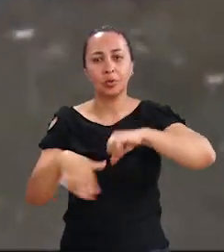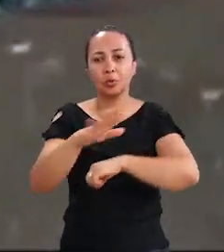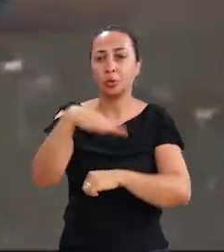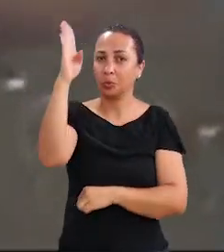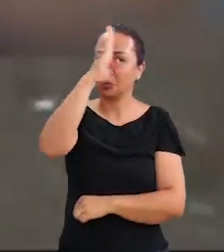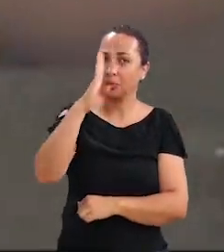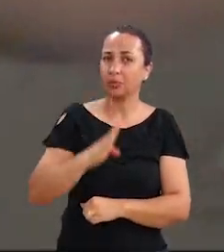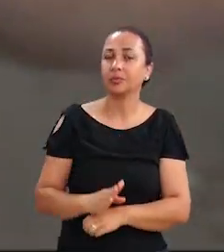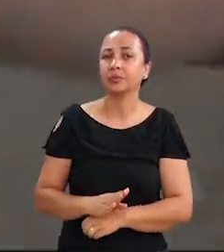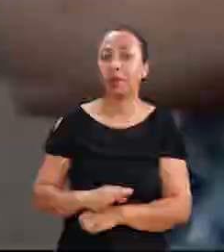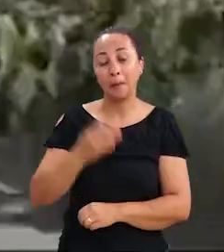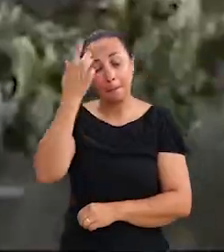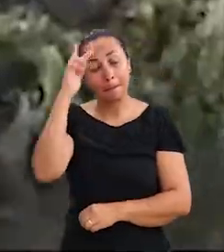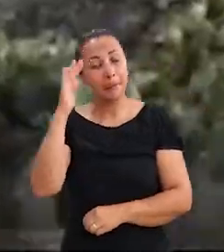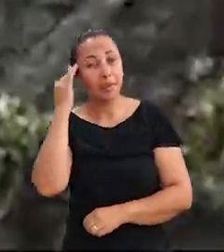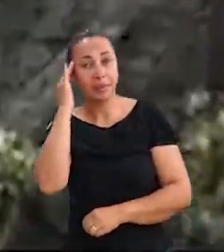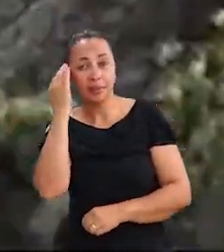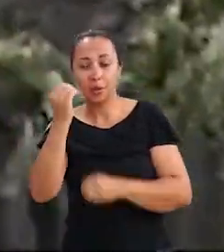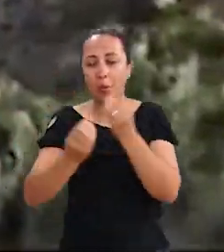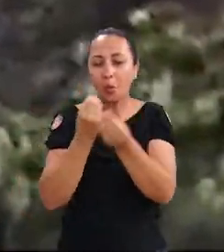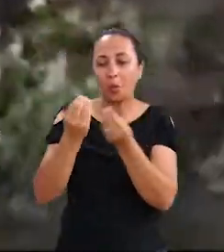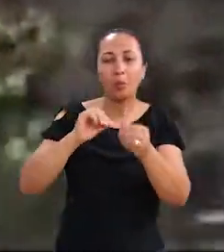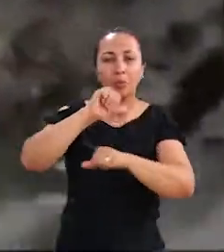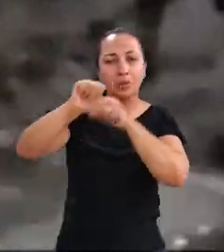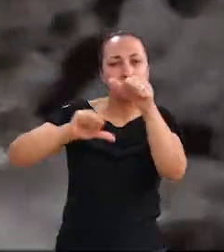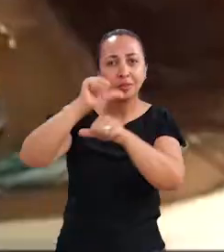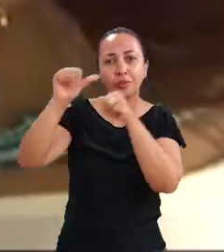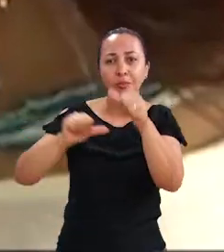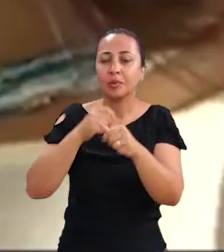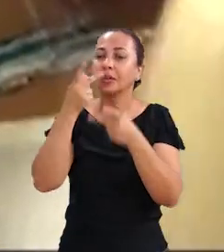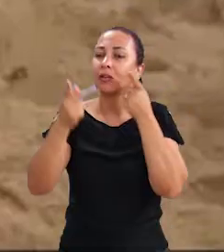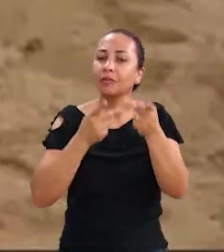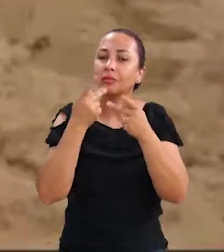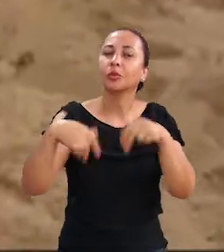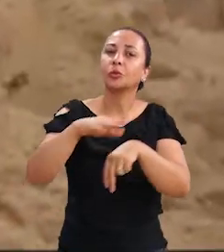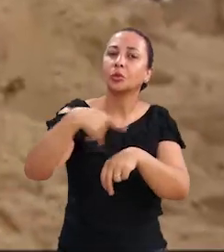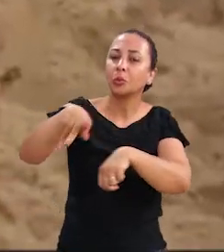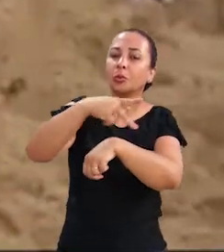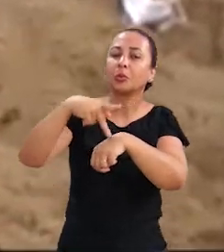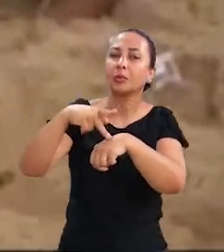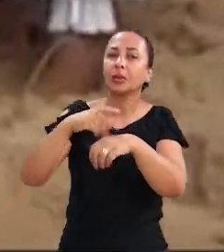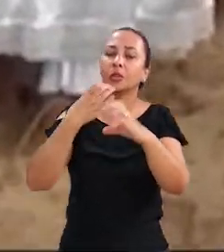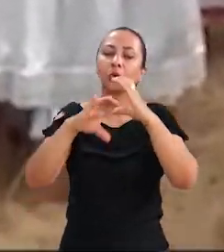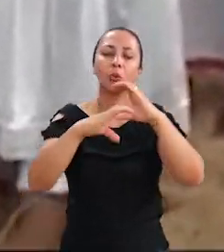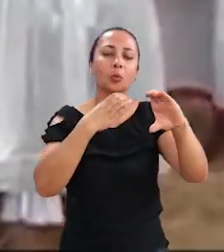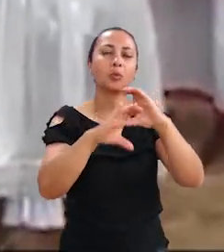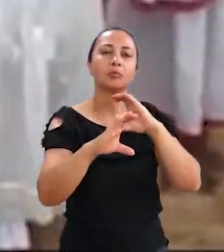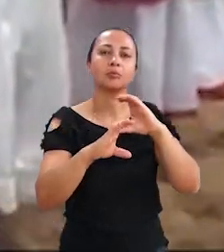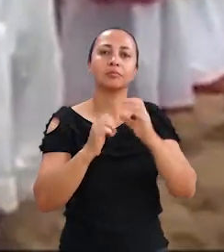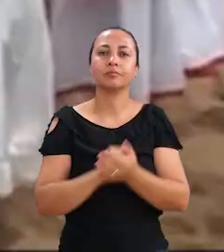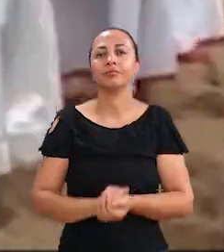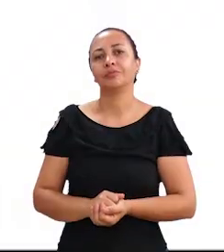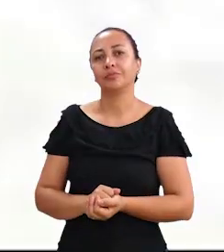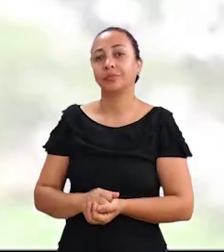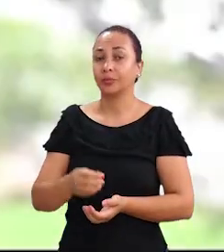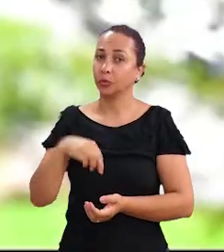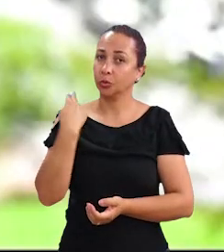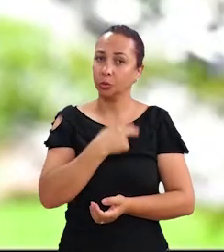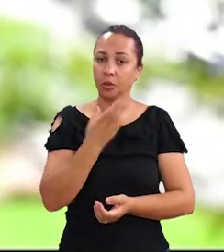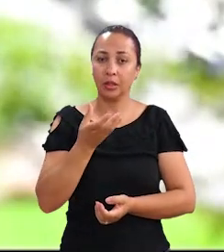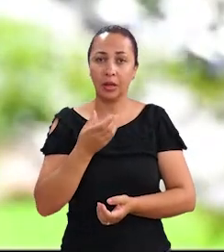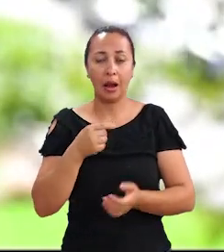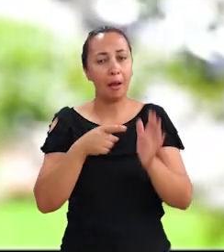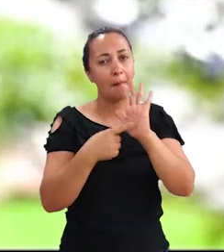sobre o Brasil, a fim de entender como se desenvolvem as argumentações sobre o país nos veículos de comunicação. A gente